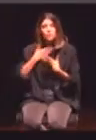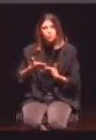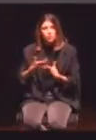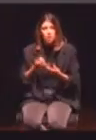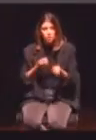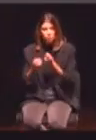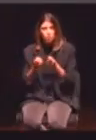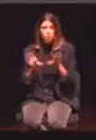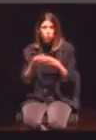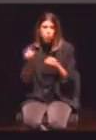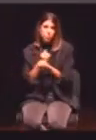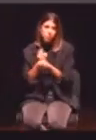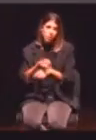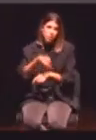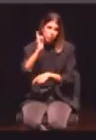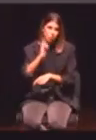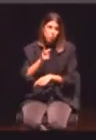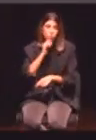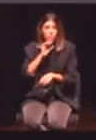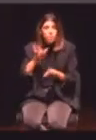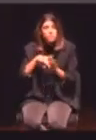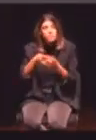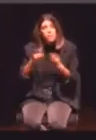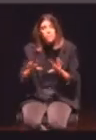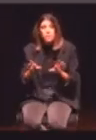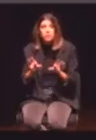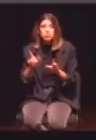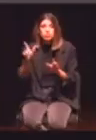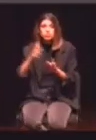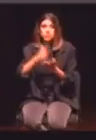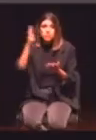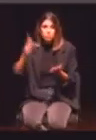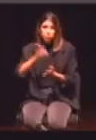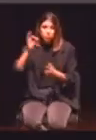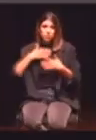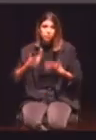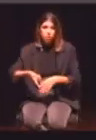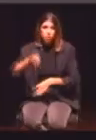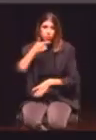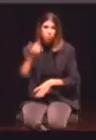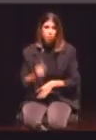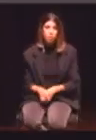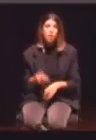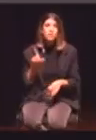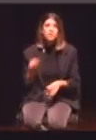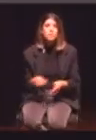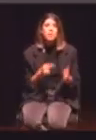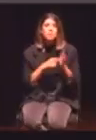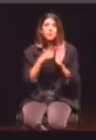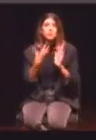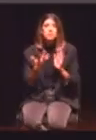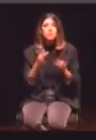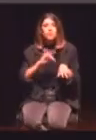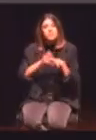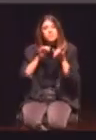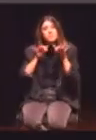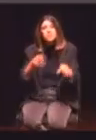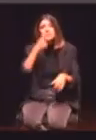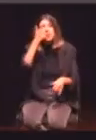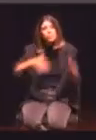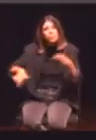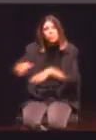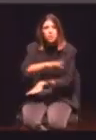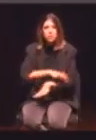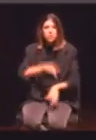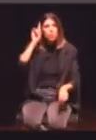não consideramos necessário, como acabámos de referir. No ponto 5, o essencial é reforçar a sensibilização da população